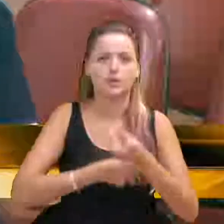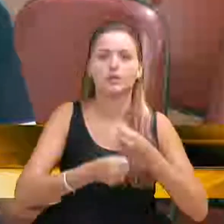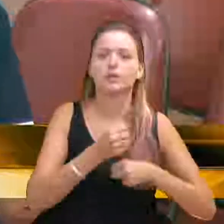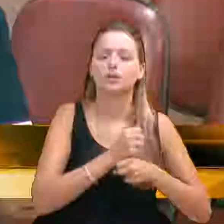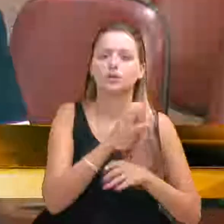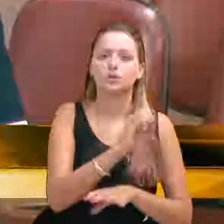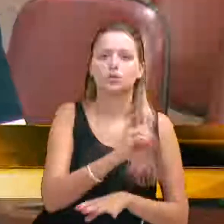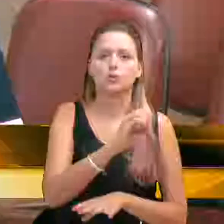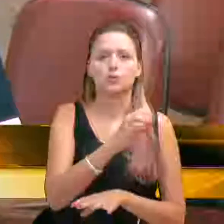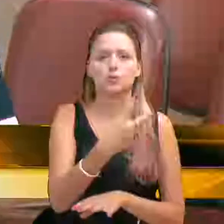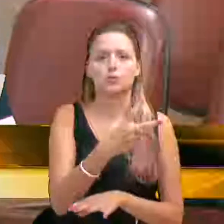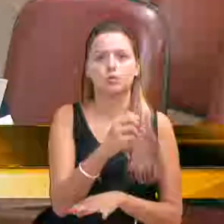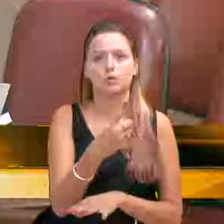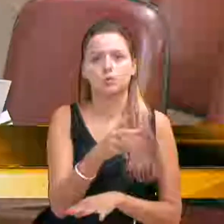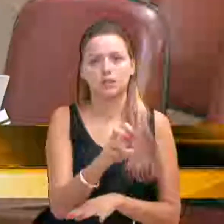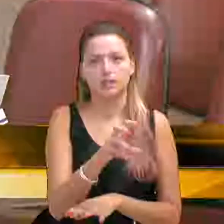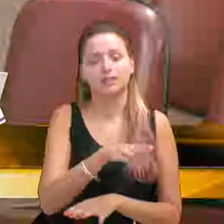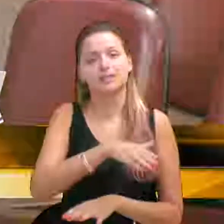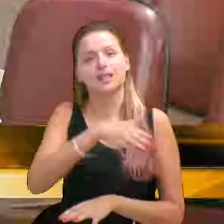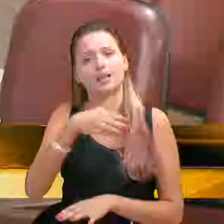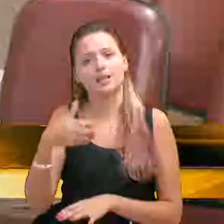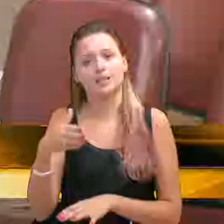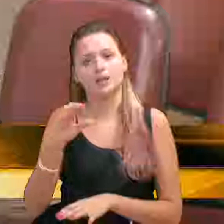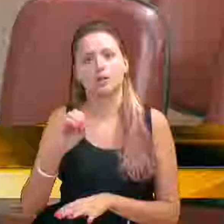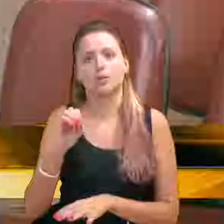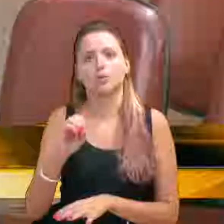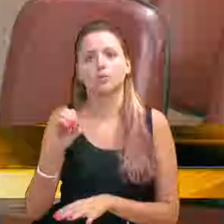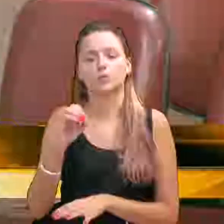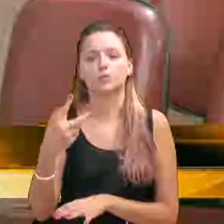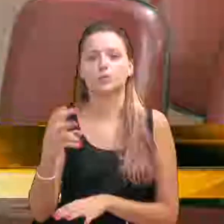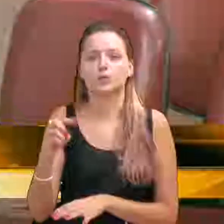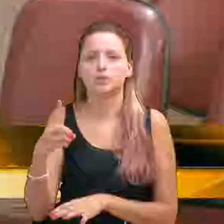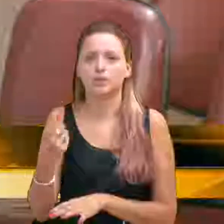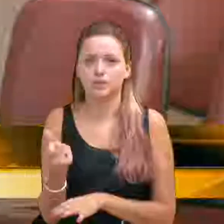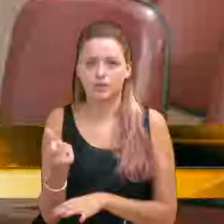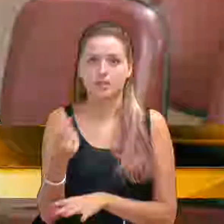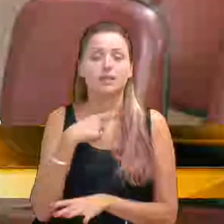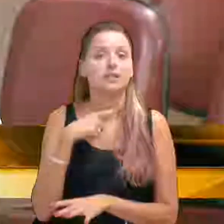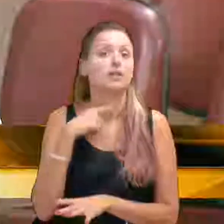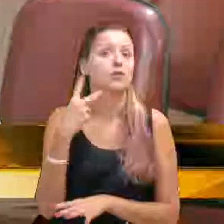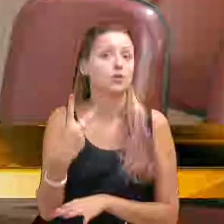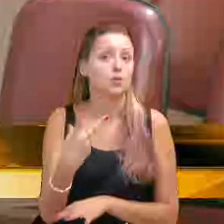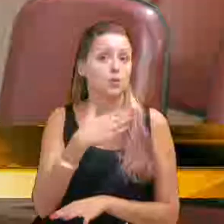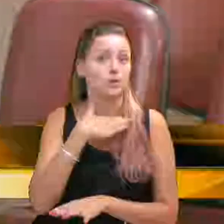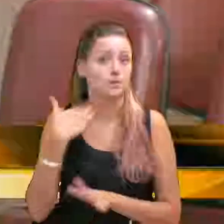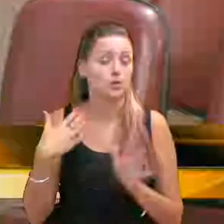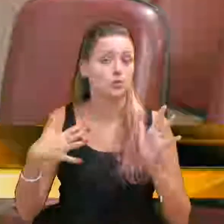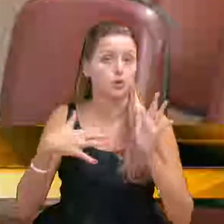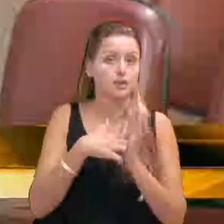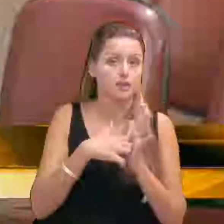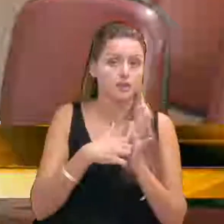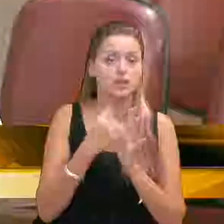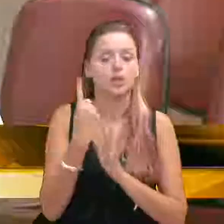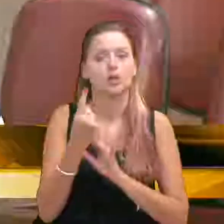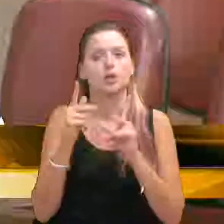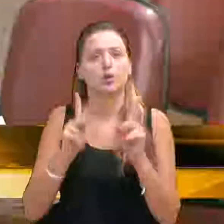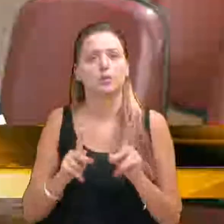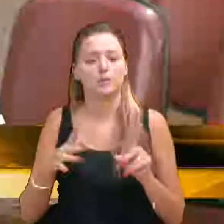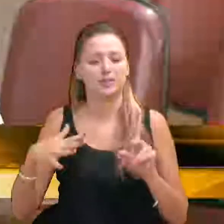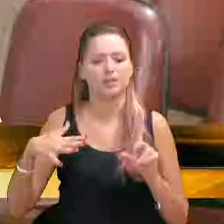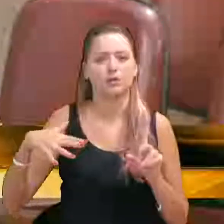de outubro de 2015 e outubro de 2016, houve 2 mortes por colisão e 1 por